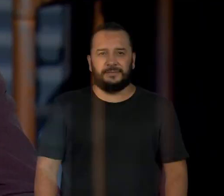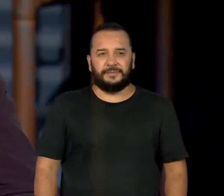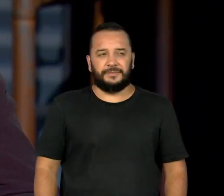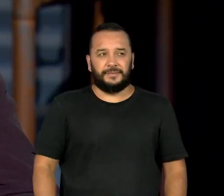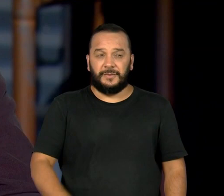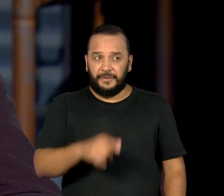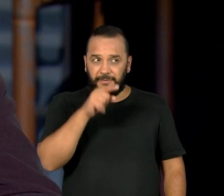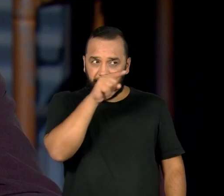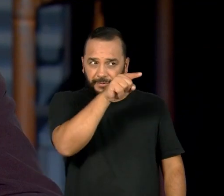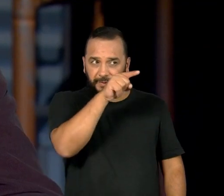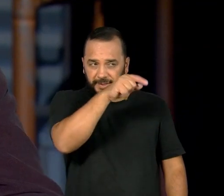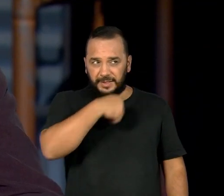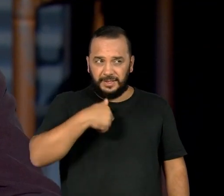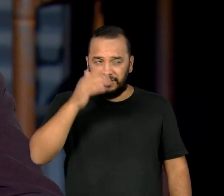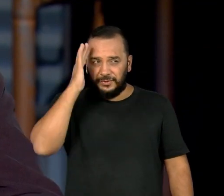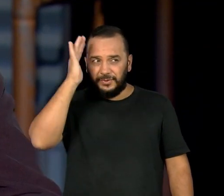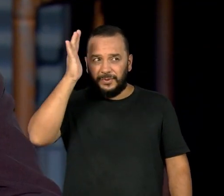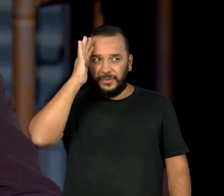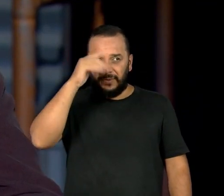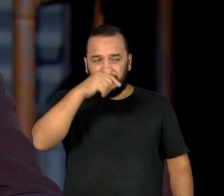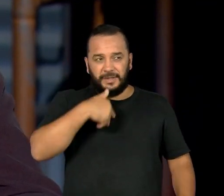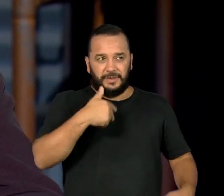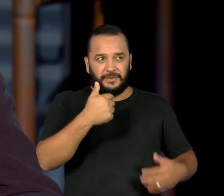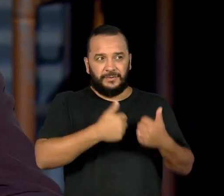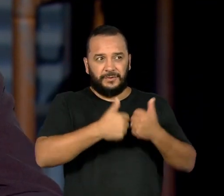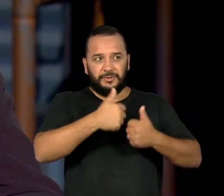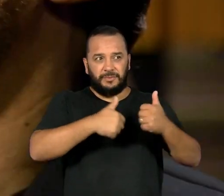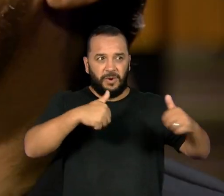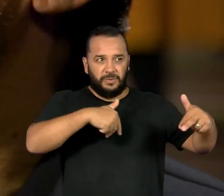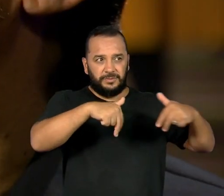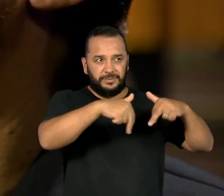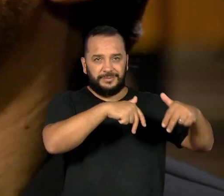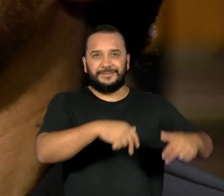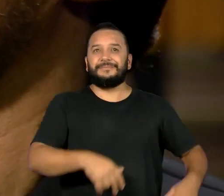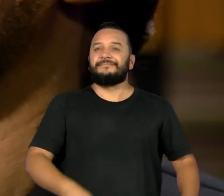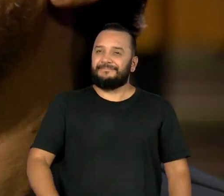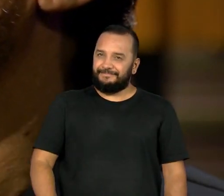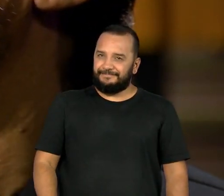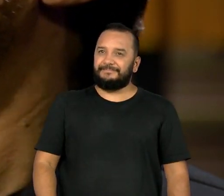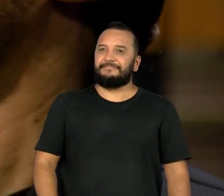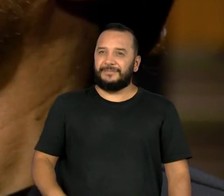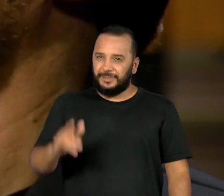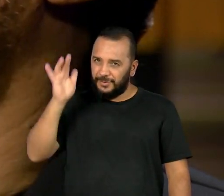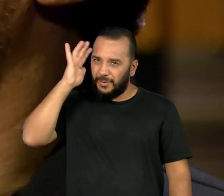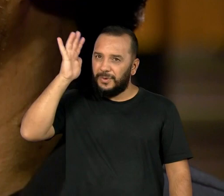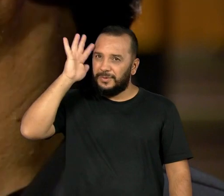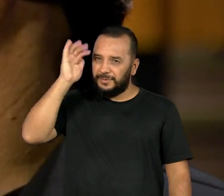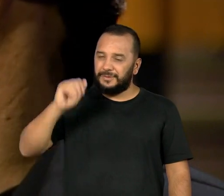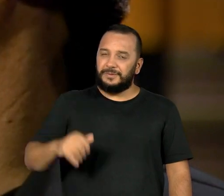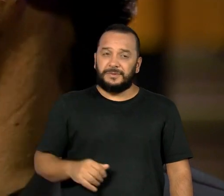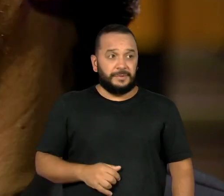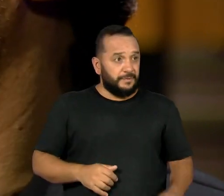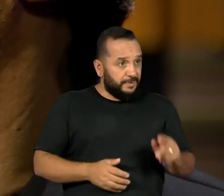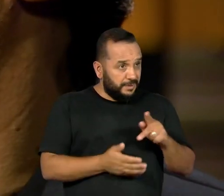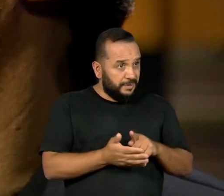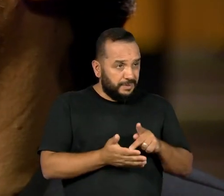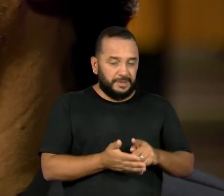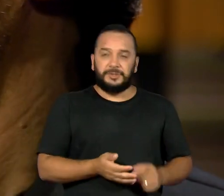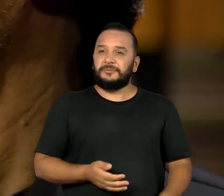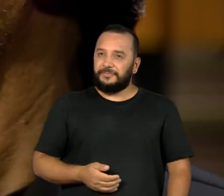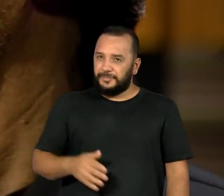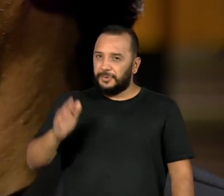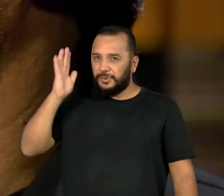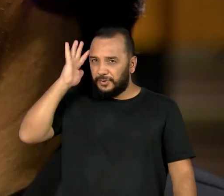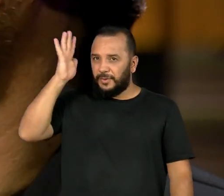Você sonha que está jogando futebol? Sonho. É mesmo? Sonho. Eu comentei outro dia lá em